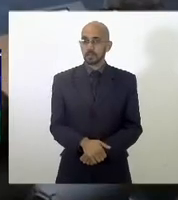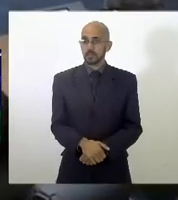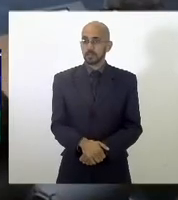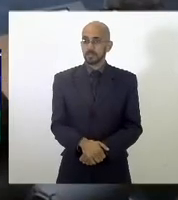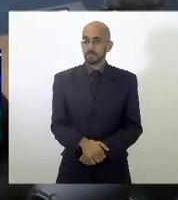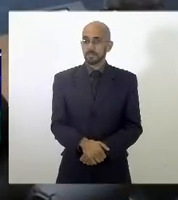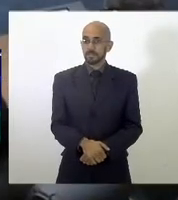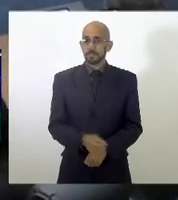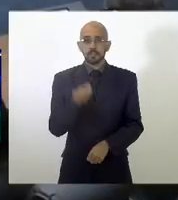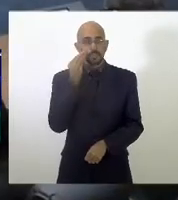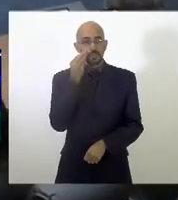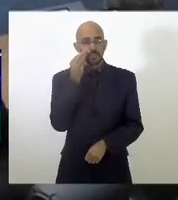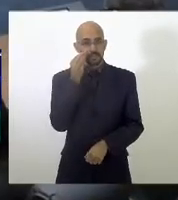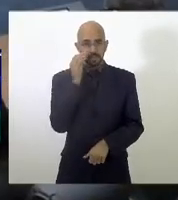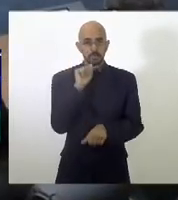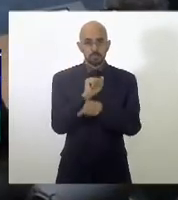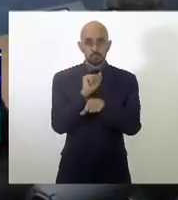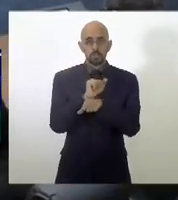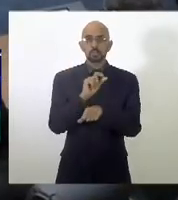Vamos testando, Mink.